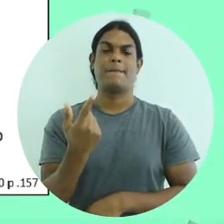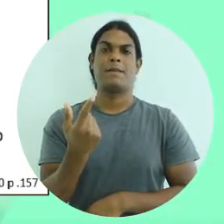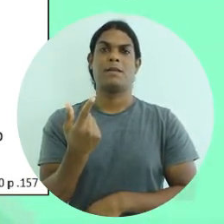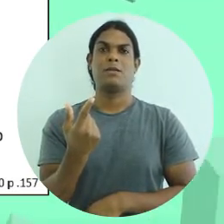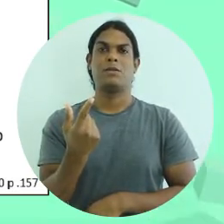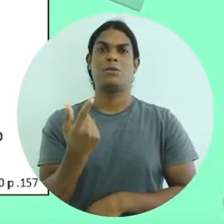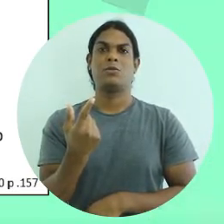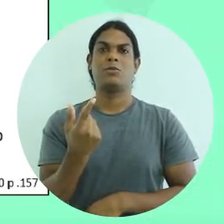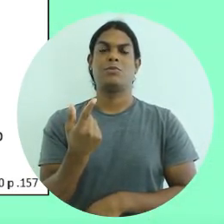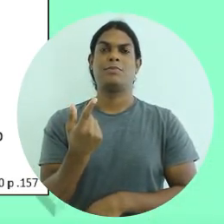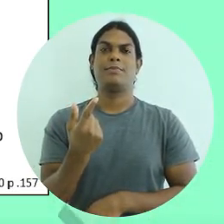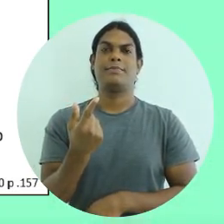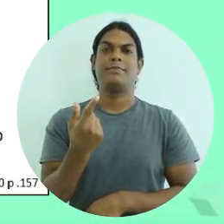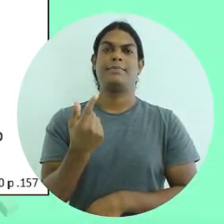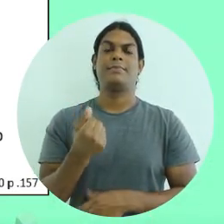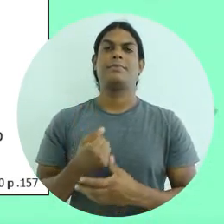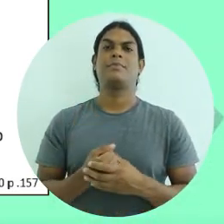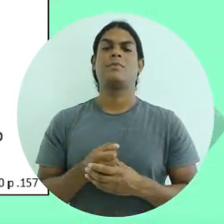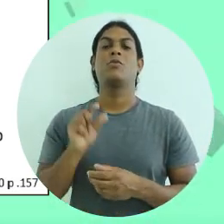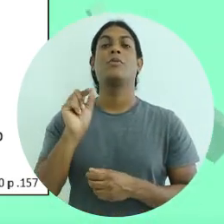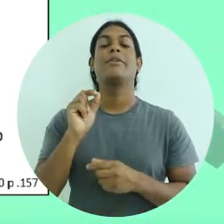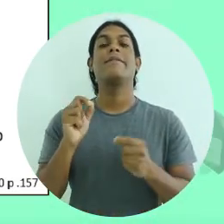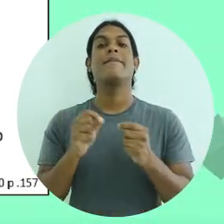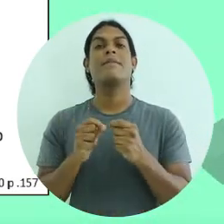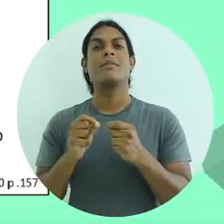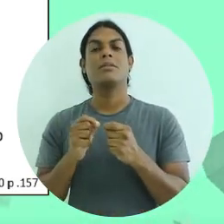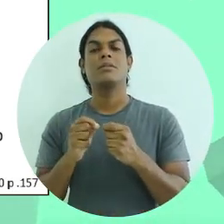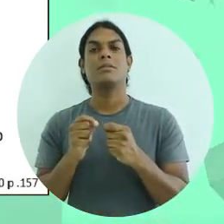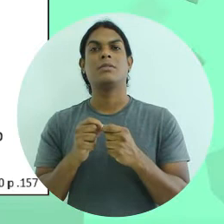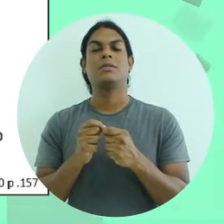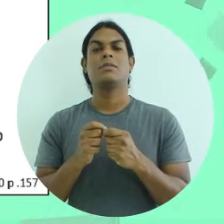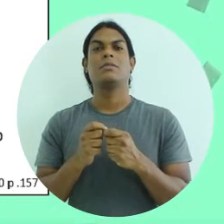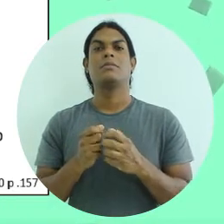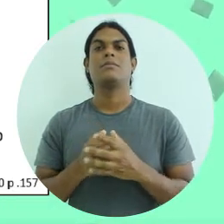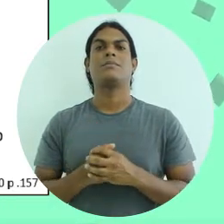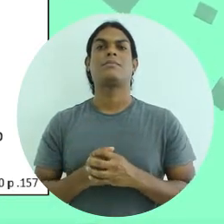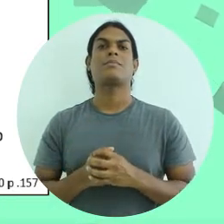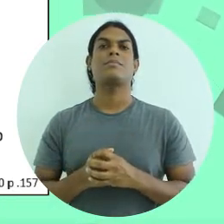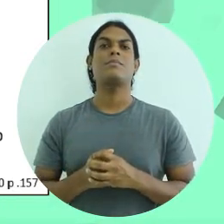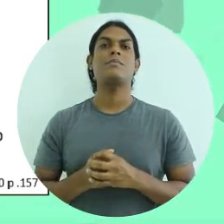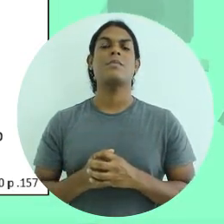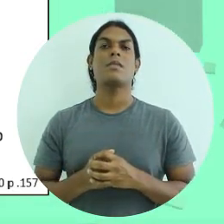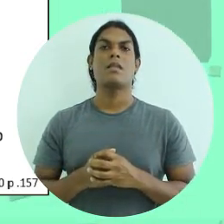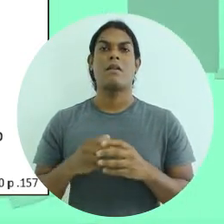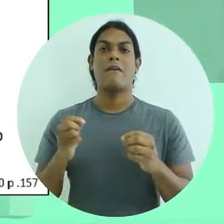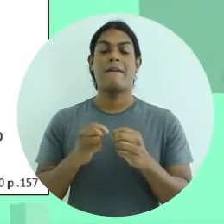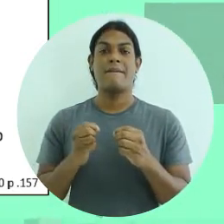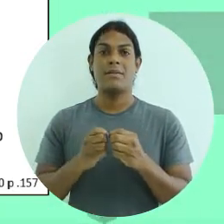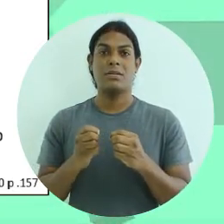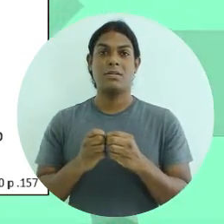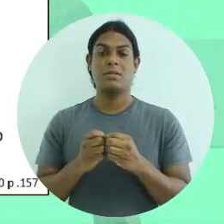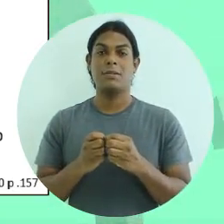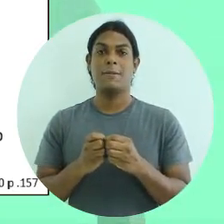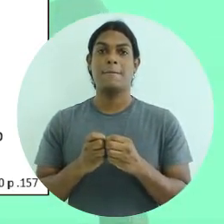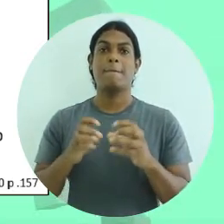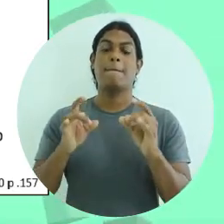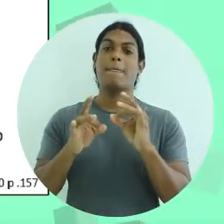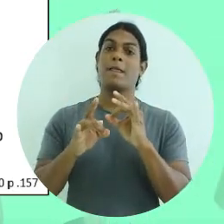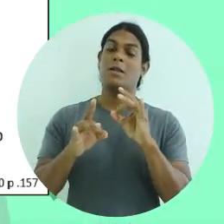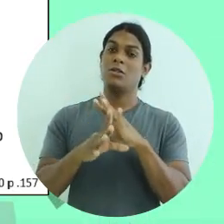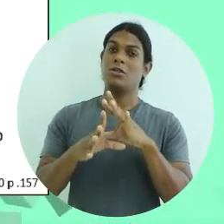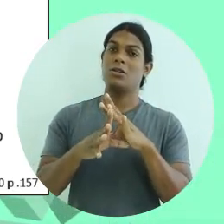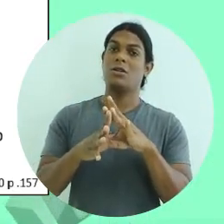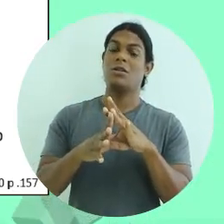já estiver depositado em sua conta, o que ele faz? Ele vai fazer agora a liquidação daquele empréstimo que ele